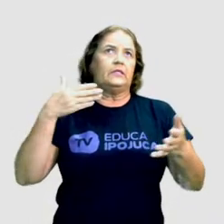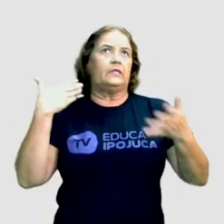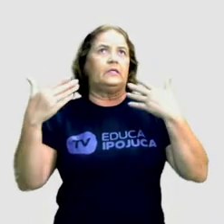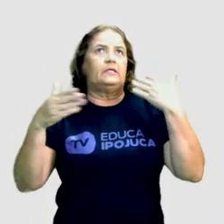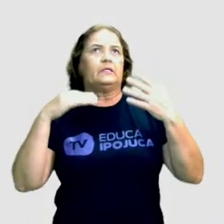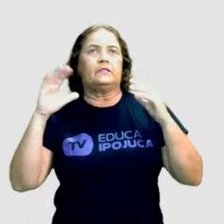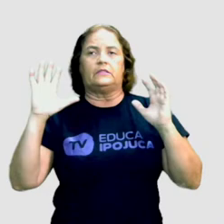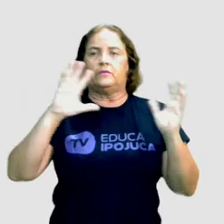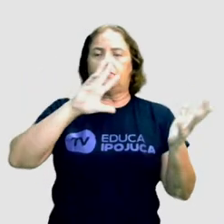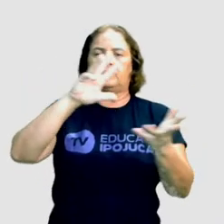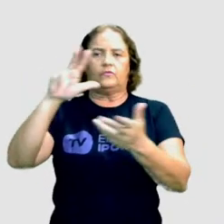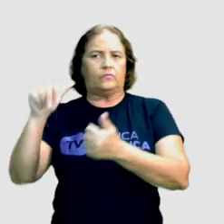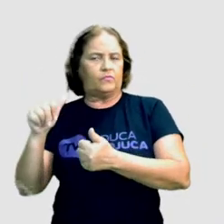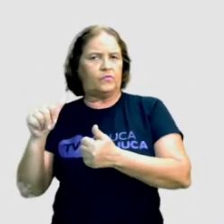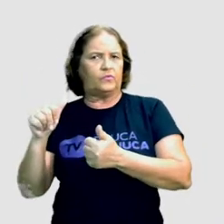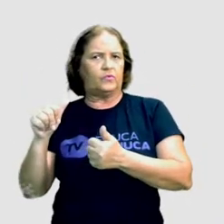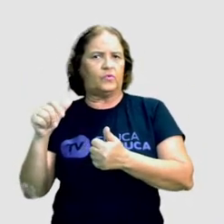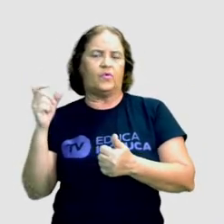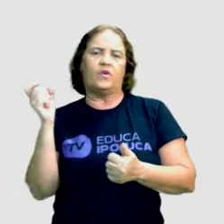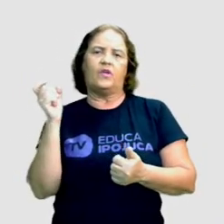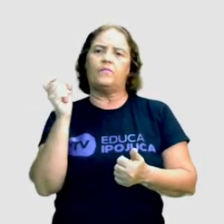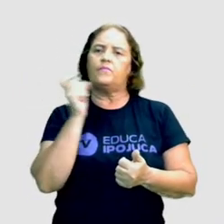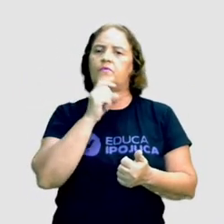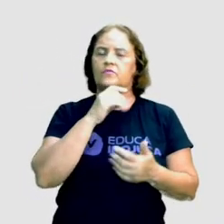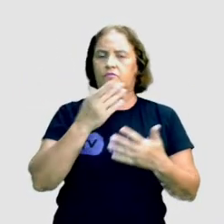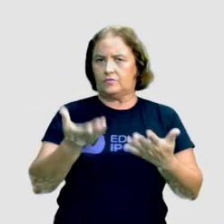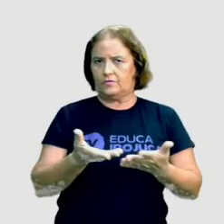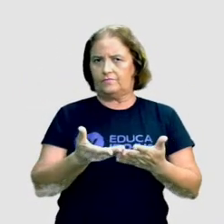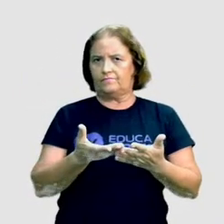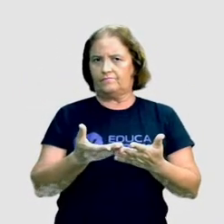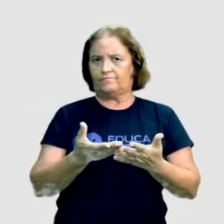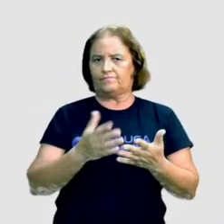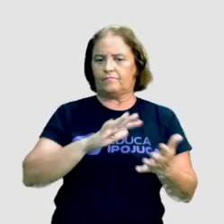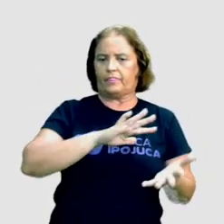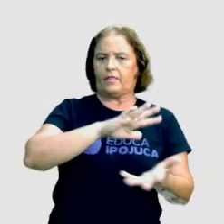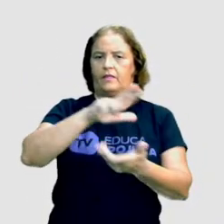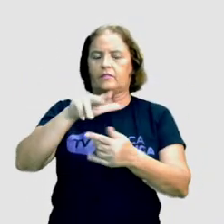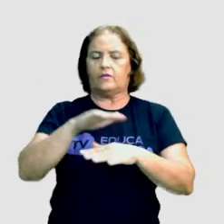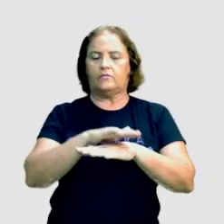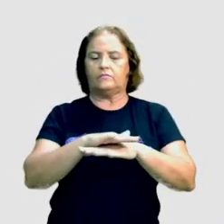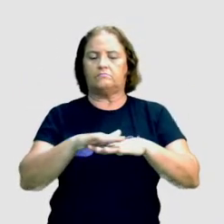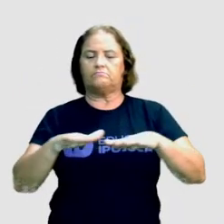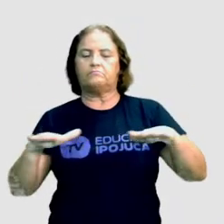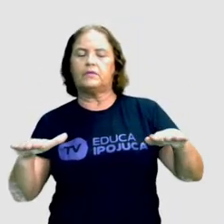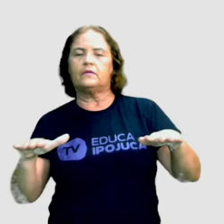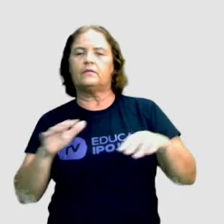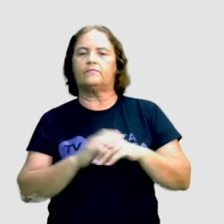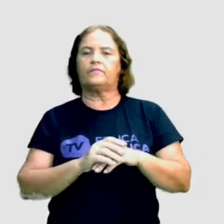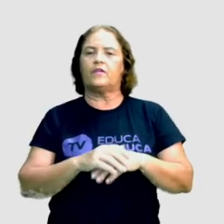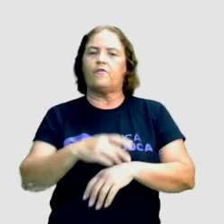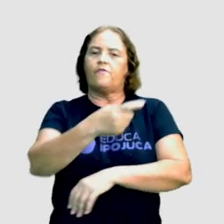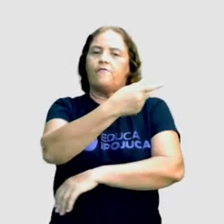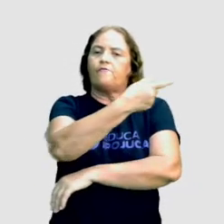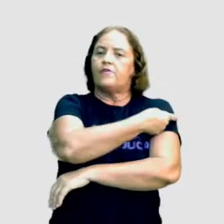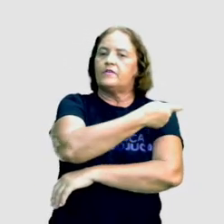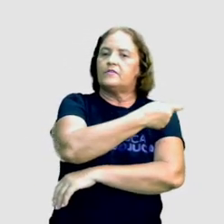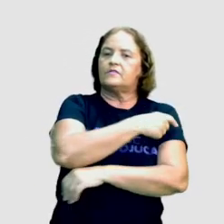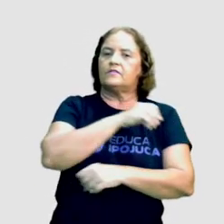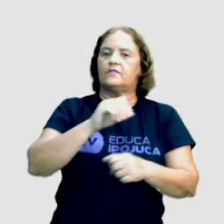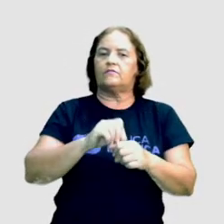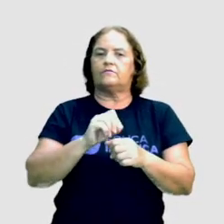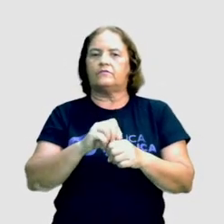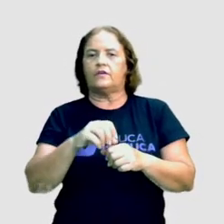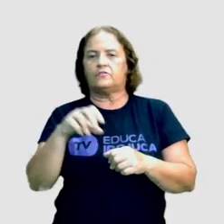farsa. A Terra é plana. Vacinas causam autismo. As queimadas na